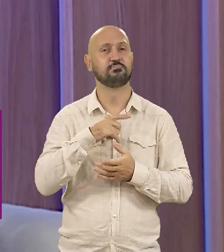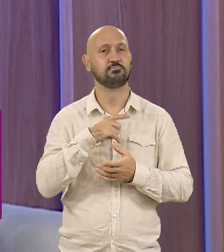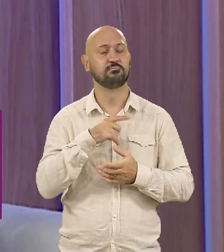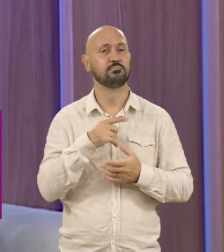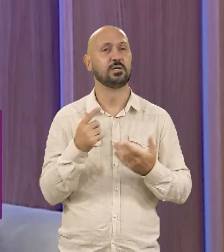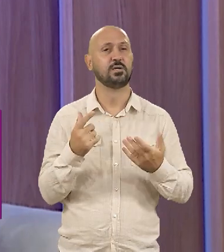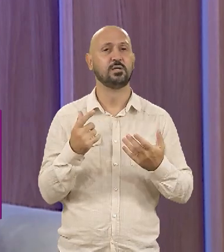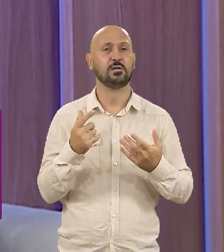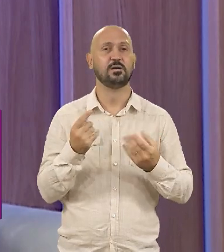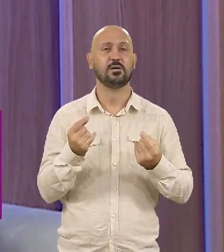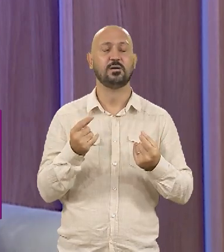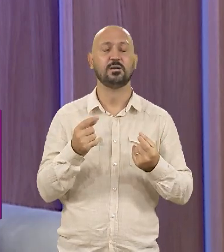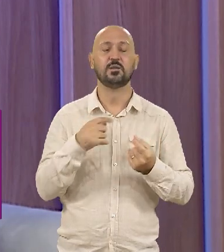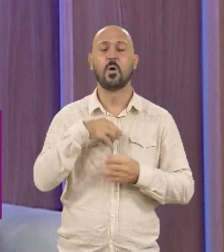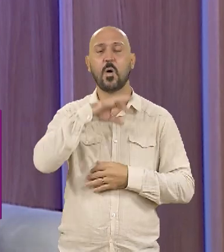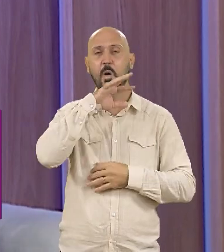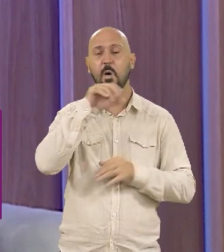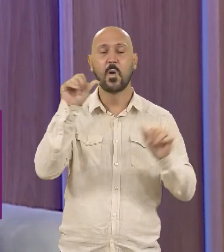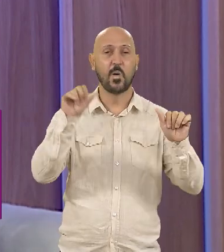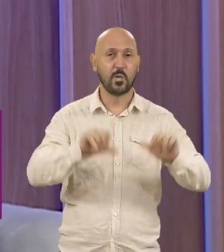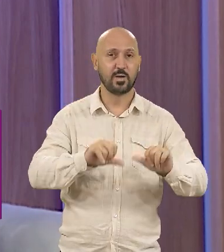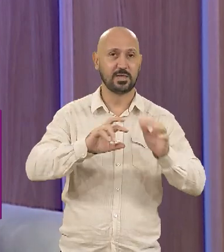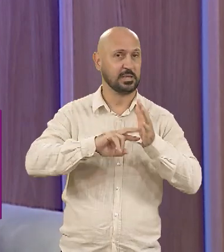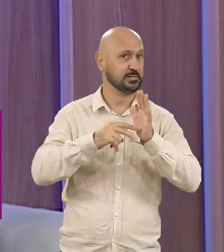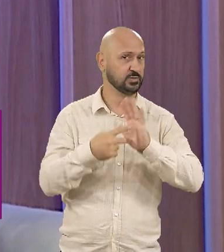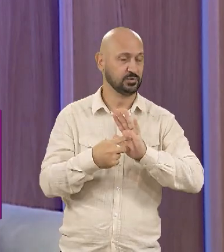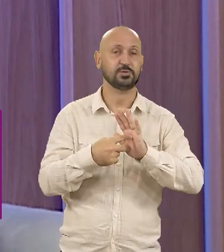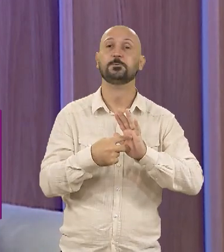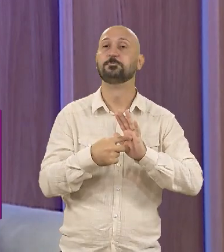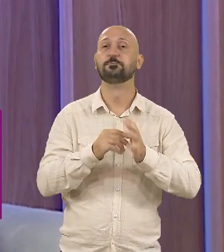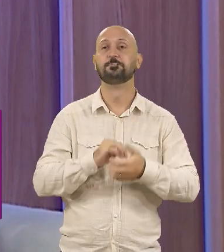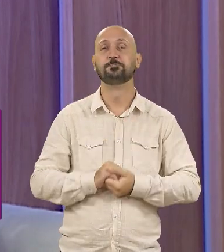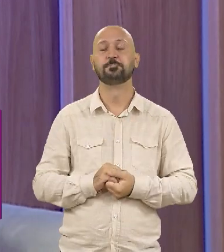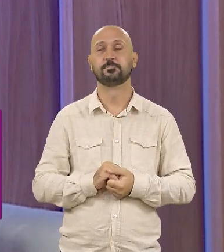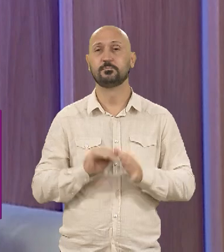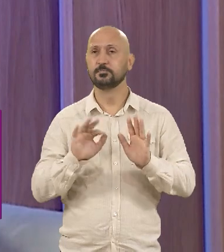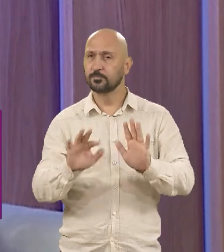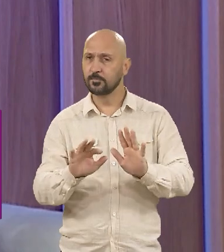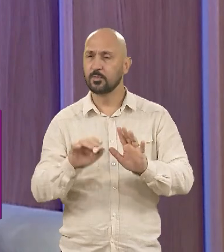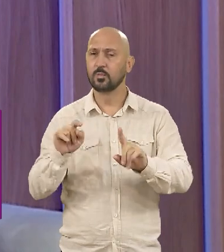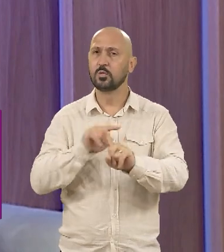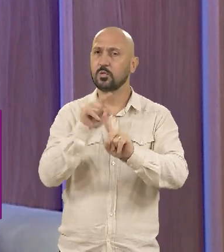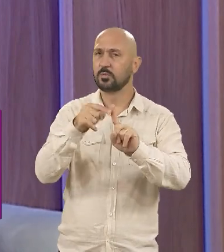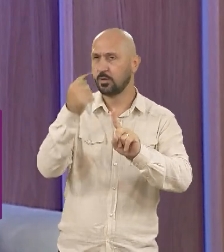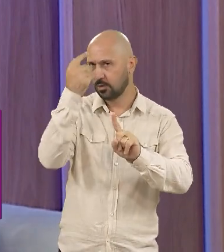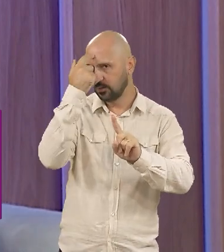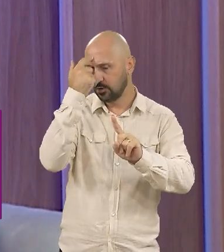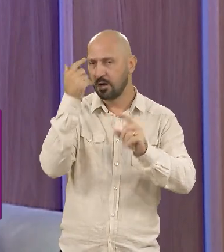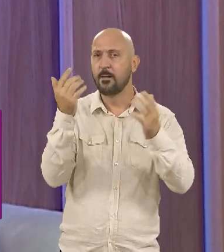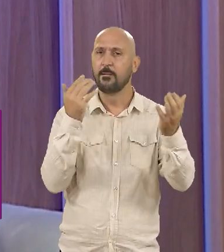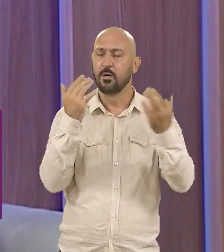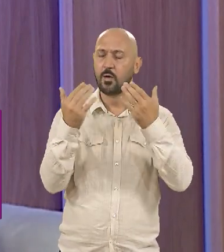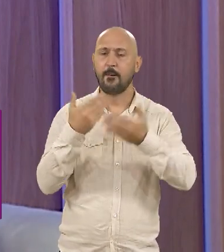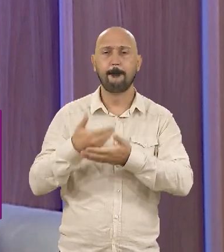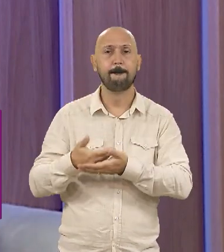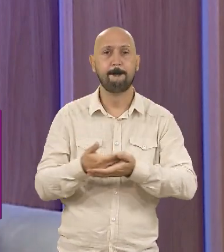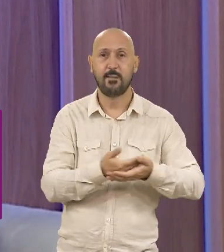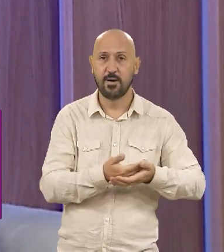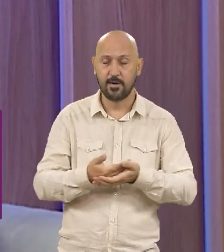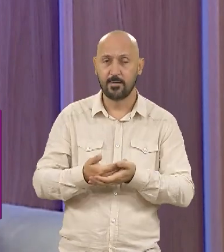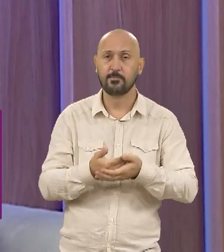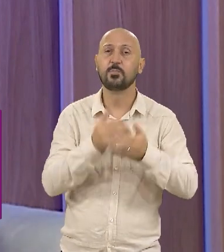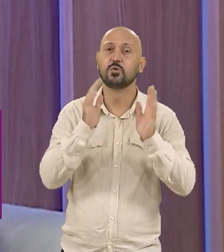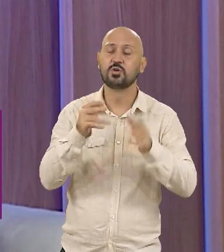sentido. Na finalidade psicológica, os bebês reborn, eles já foram muito utilizados e ainda hoje são